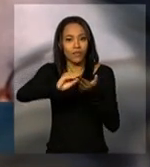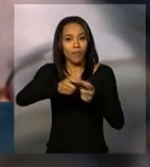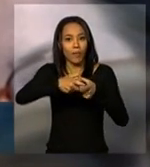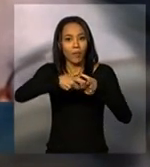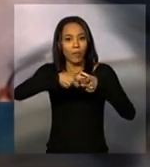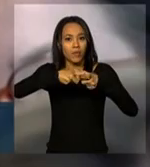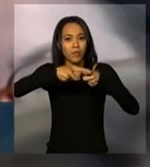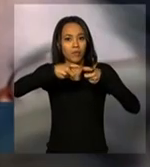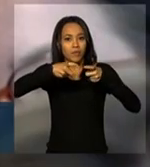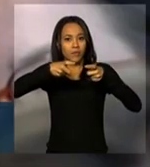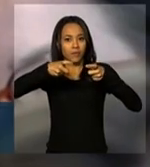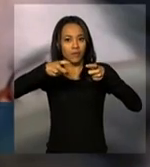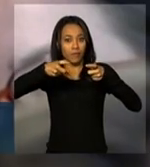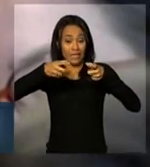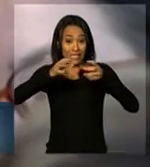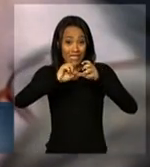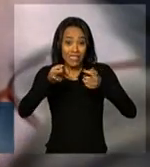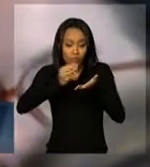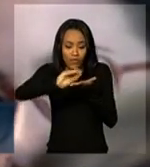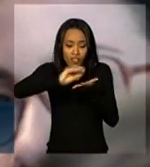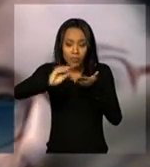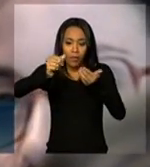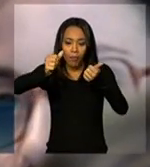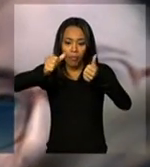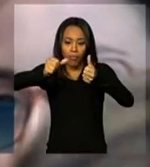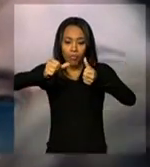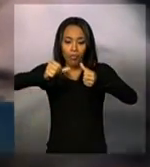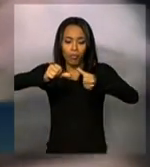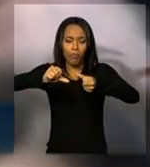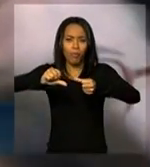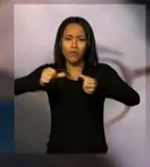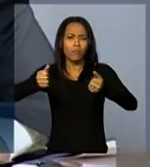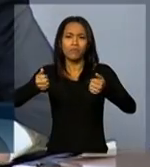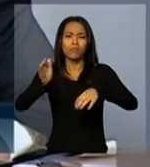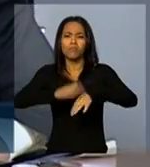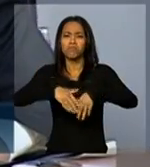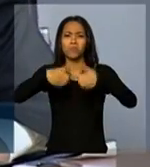Se a capacidade de investimento está caindo, ministro, como explica isso?